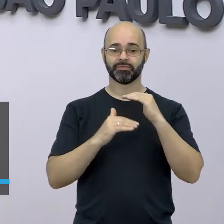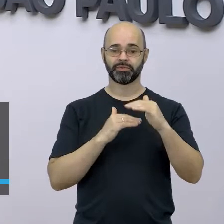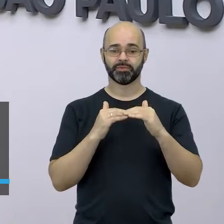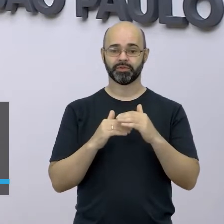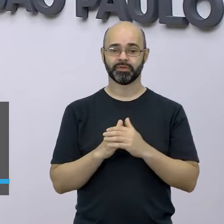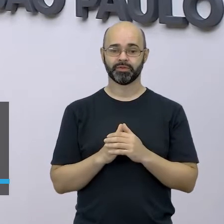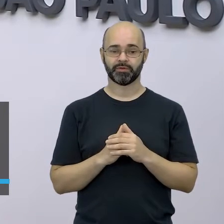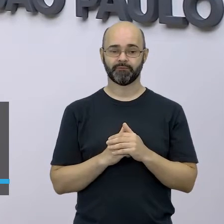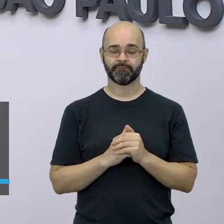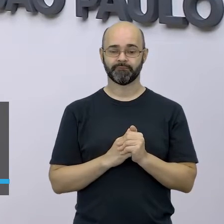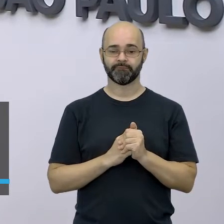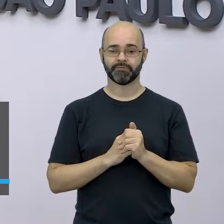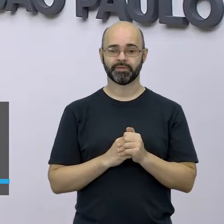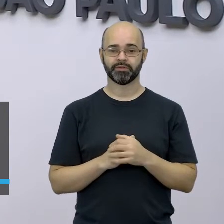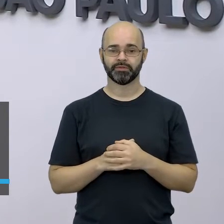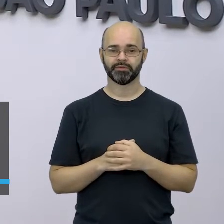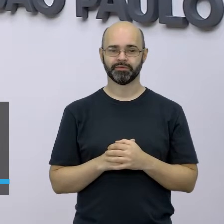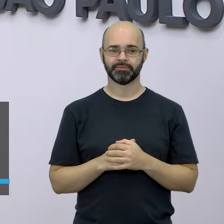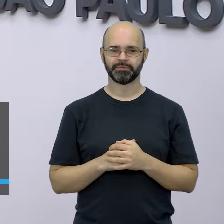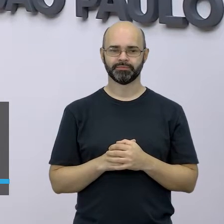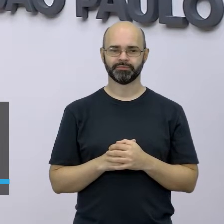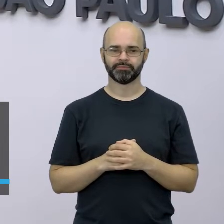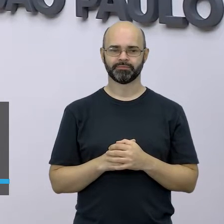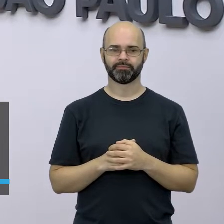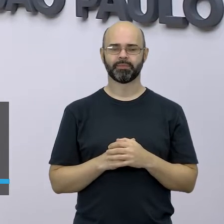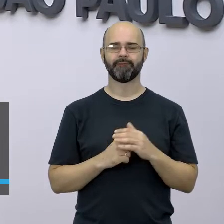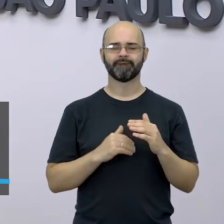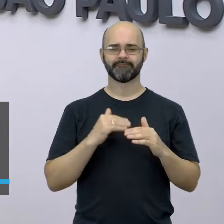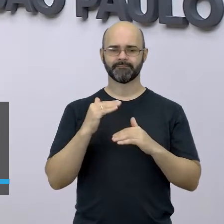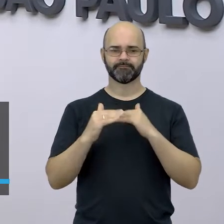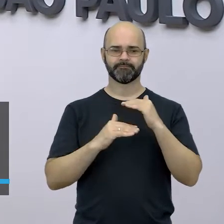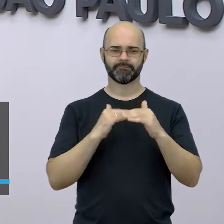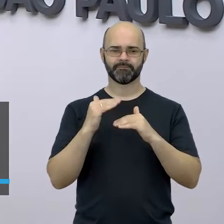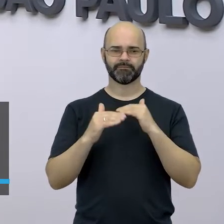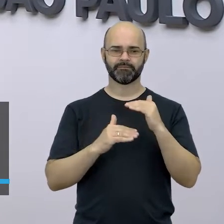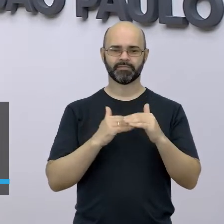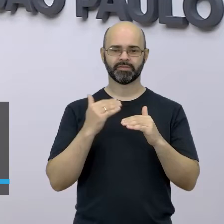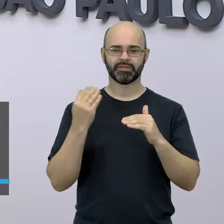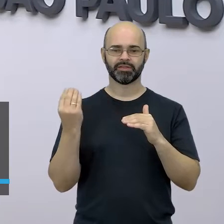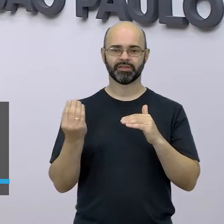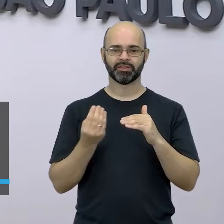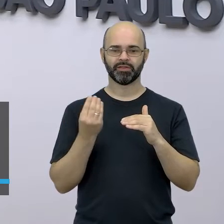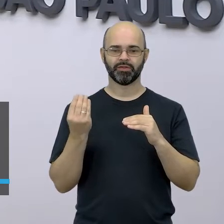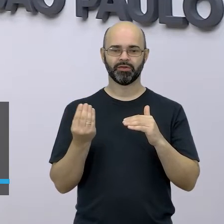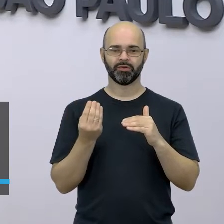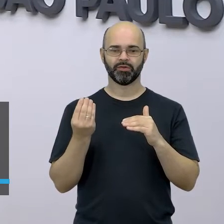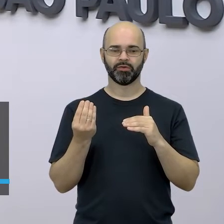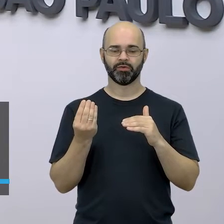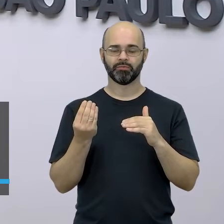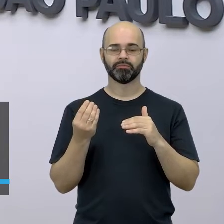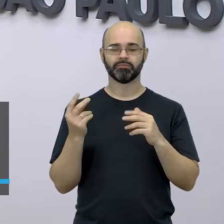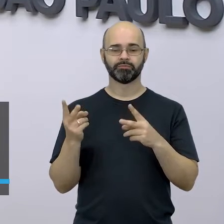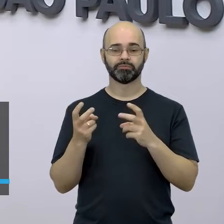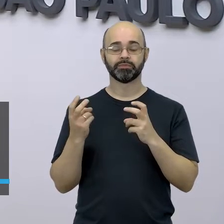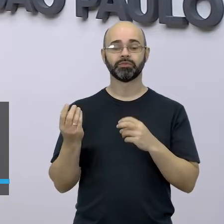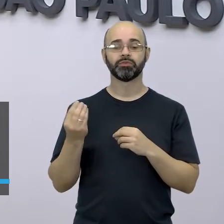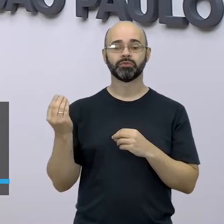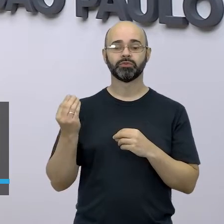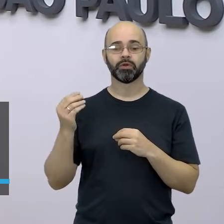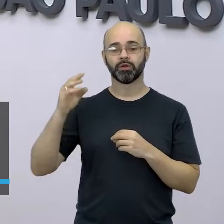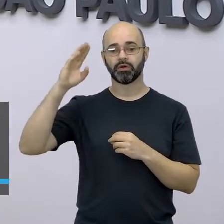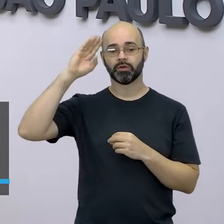do desenvolvimento é importante. E o desenvolvimento, nós estamos nesse momento identificando principalmente com a